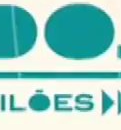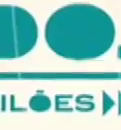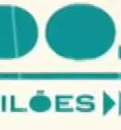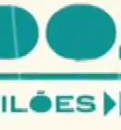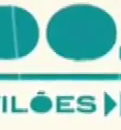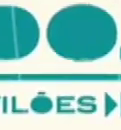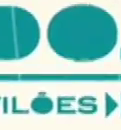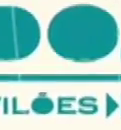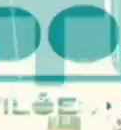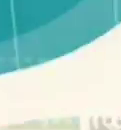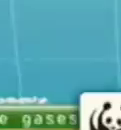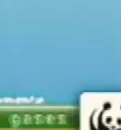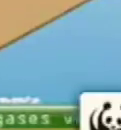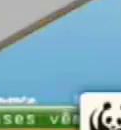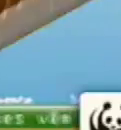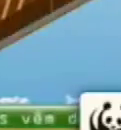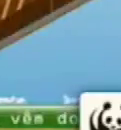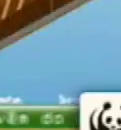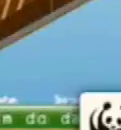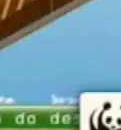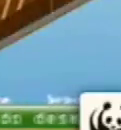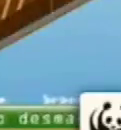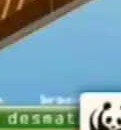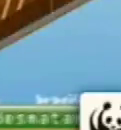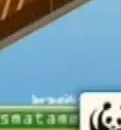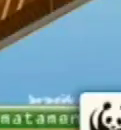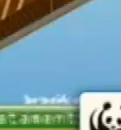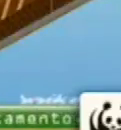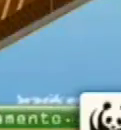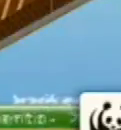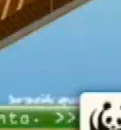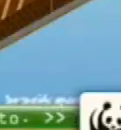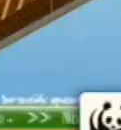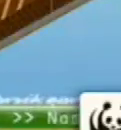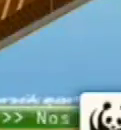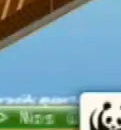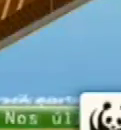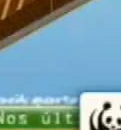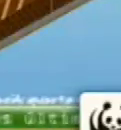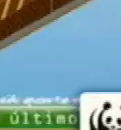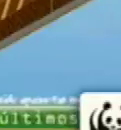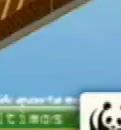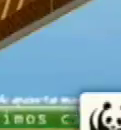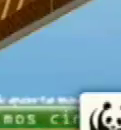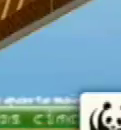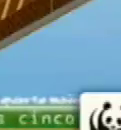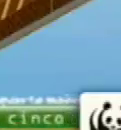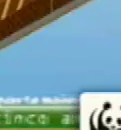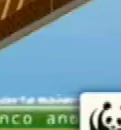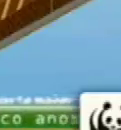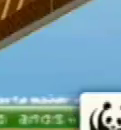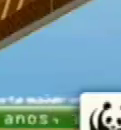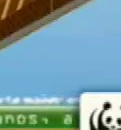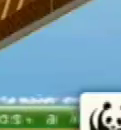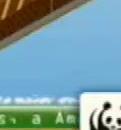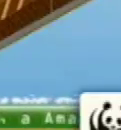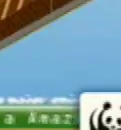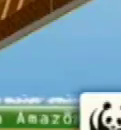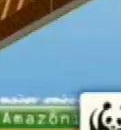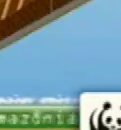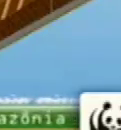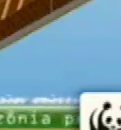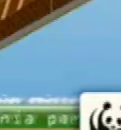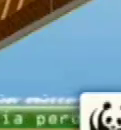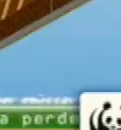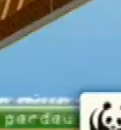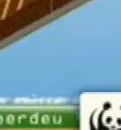quarto maior emissor de gases do efeito estufa do mundo. 75% dessas emissões vêm do desmatamento. Nos últimos 5 anos, a Amazônia